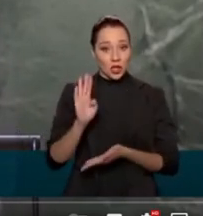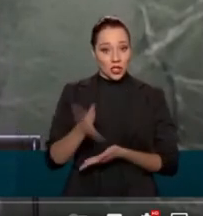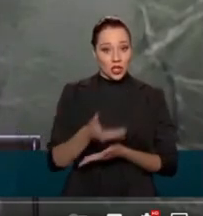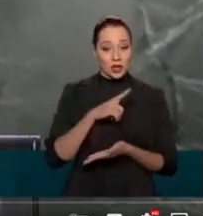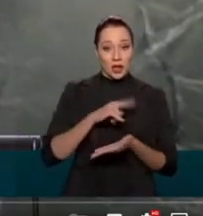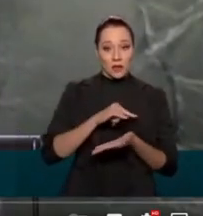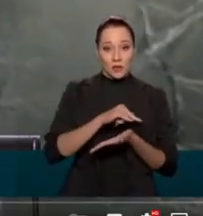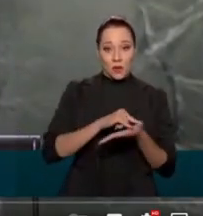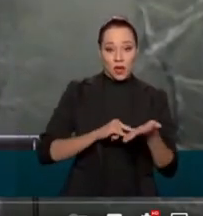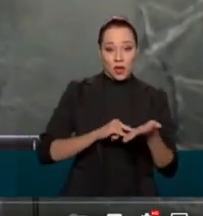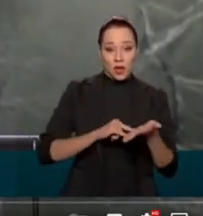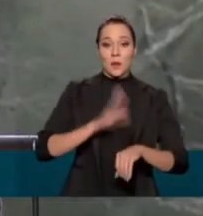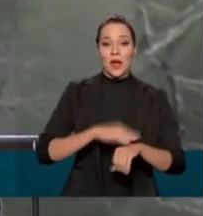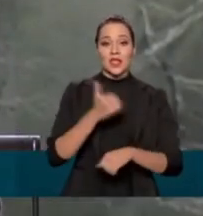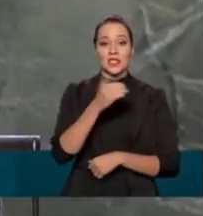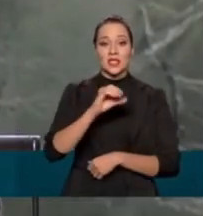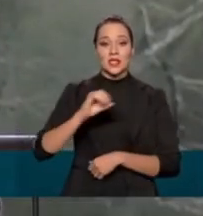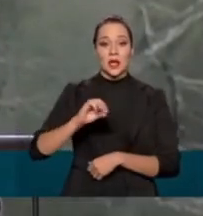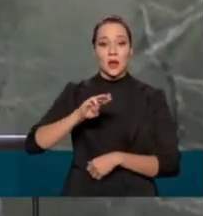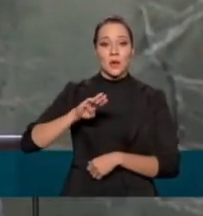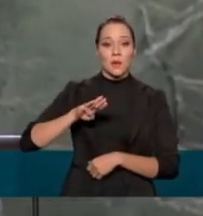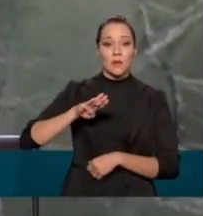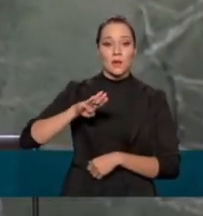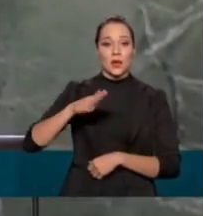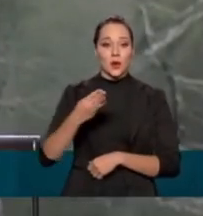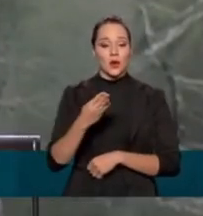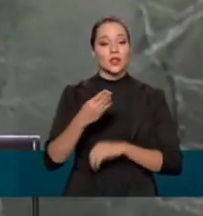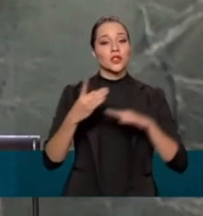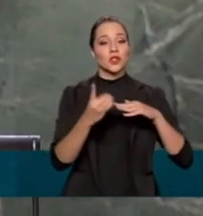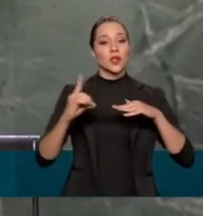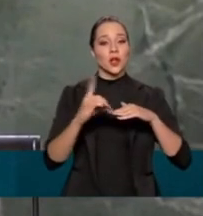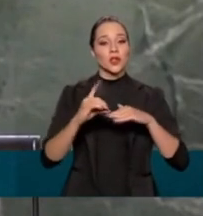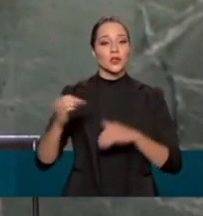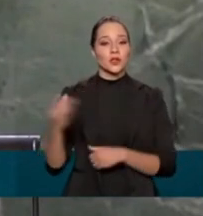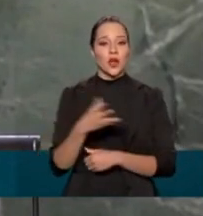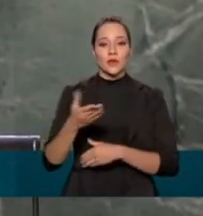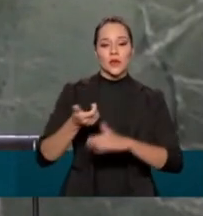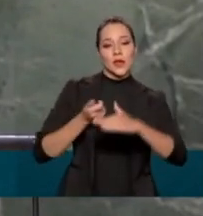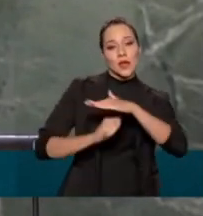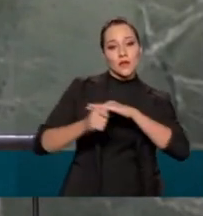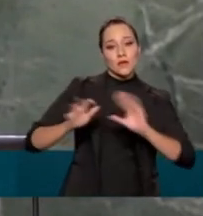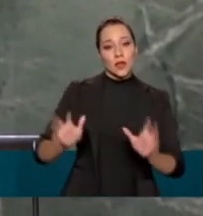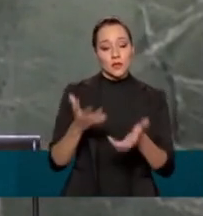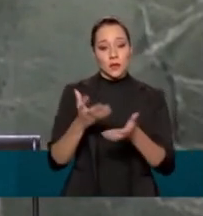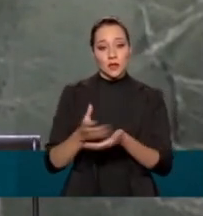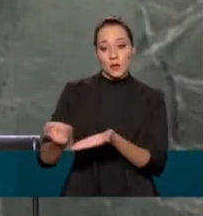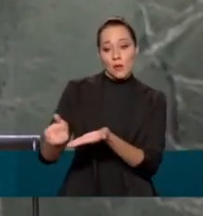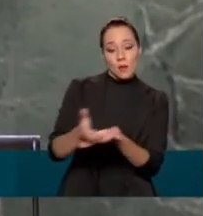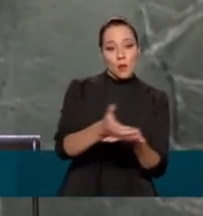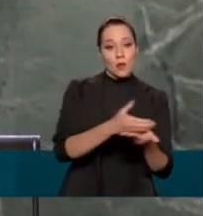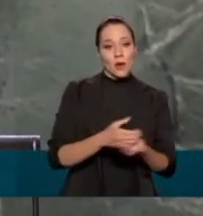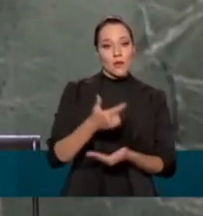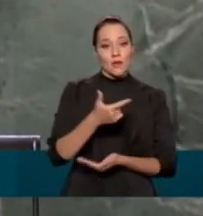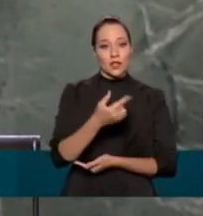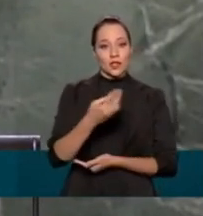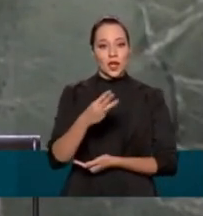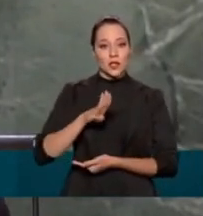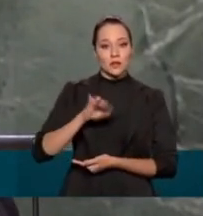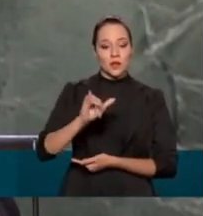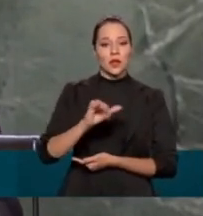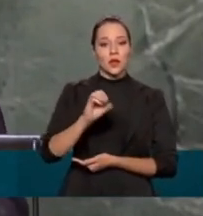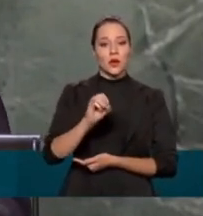foram contratados 100 Bilhões de Dólares de novos investimentos e arrecadado 23 Bilhões de Dólares em